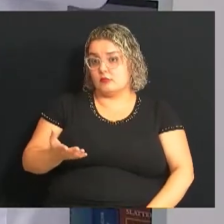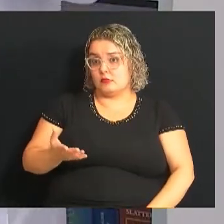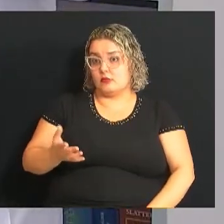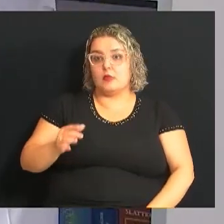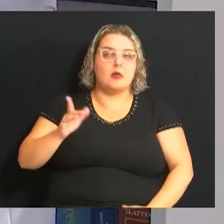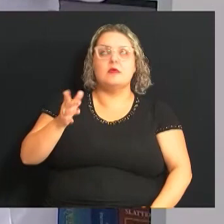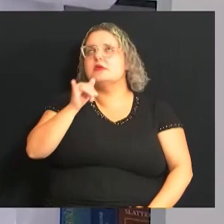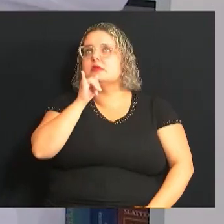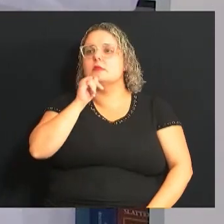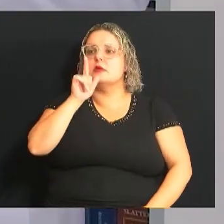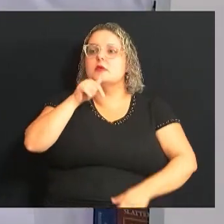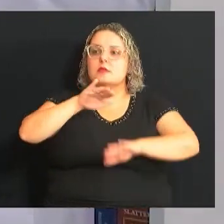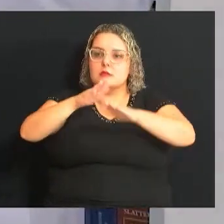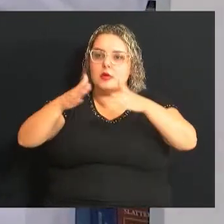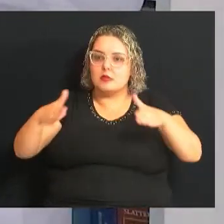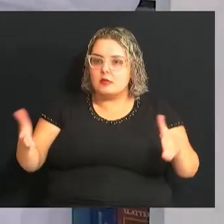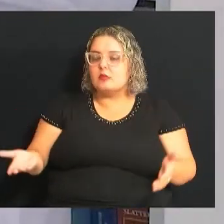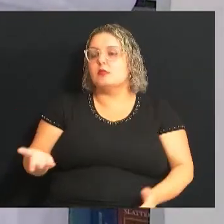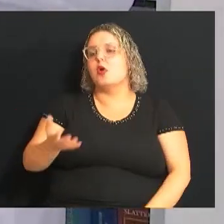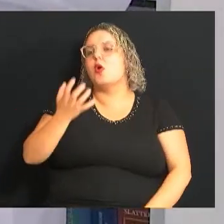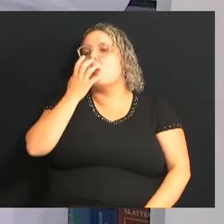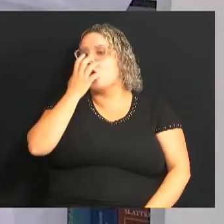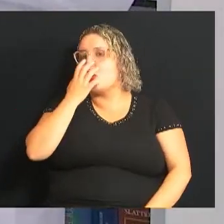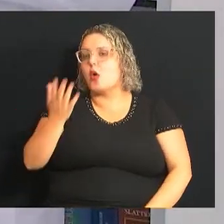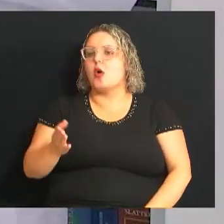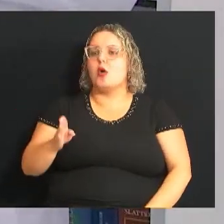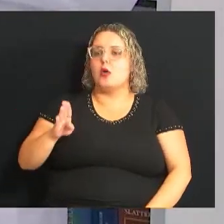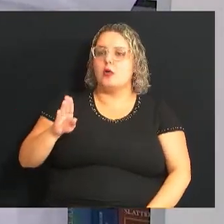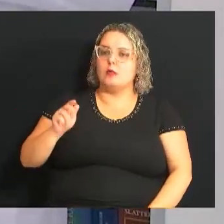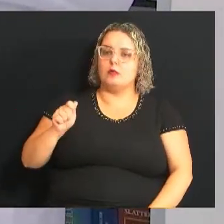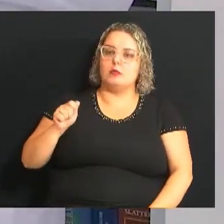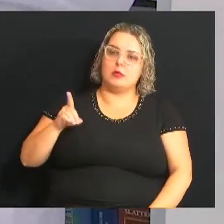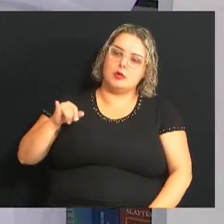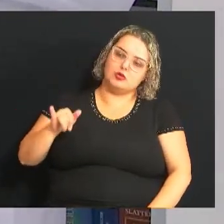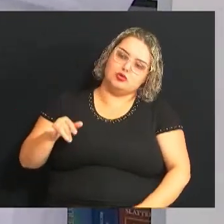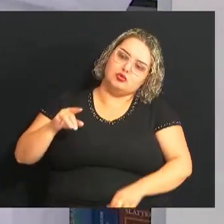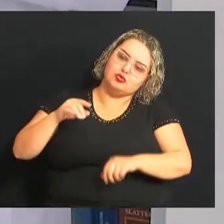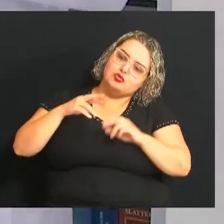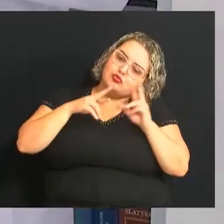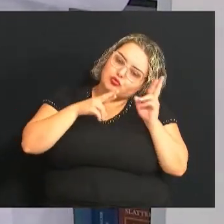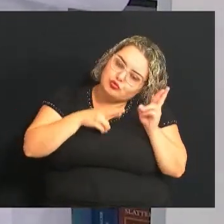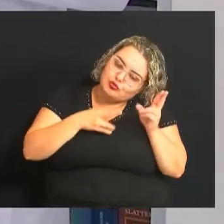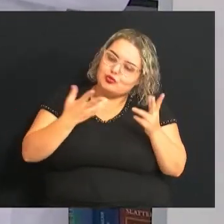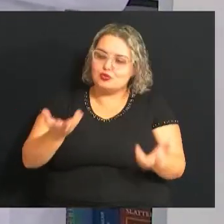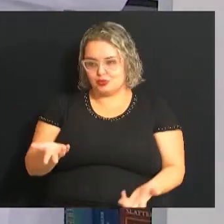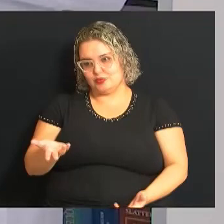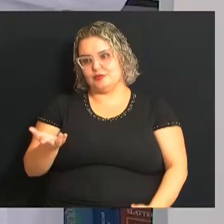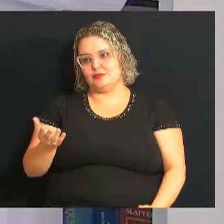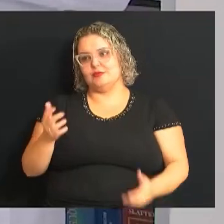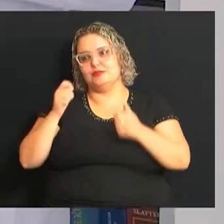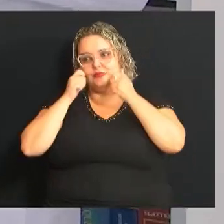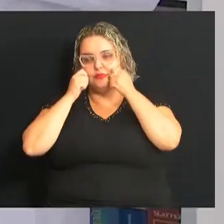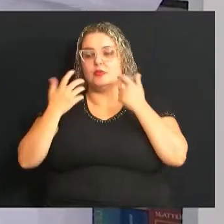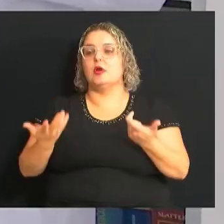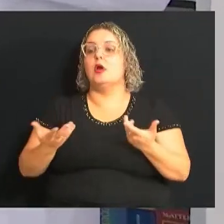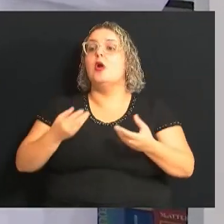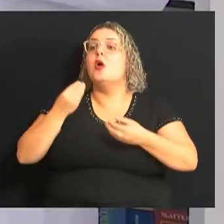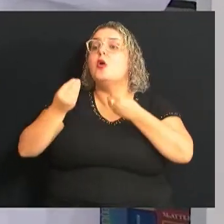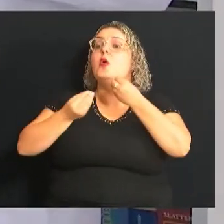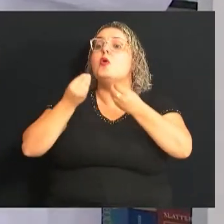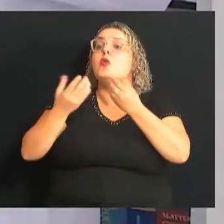litoral, com esse nosso cachorrinho, com o Bud, olha, até deitou, um amorzinho. Esse animal, como é que ele